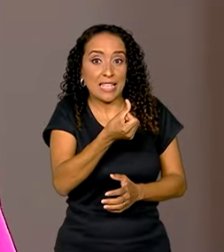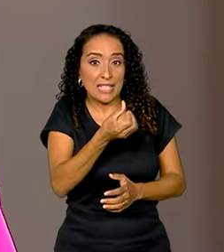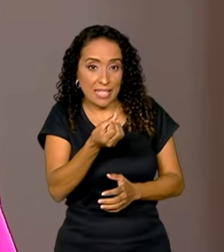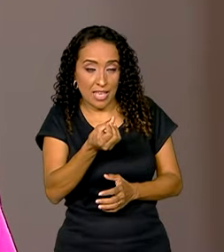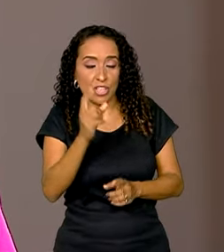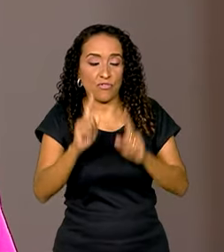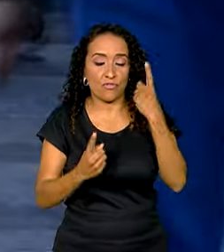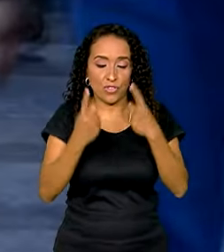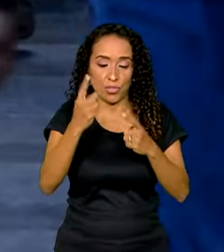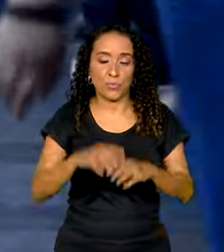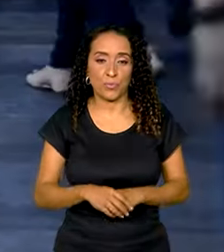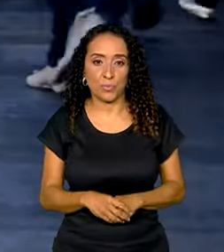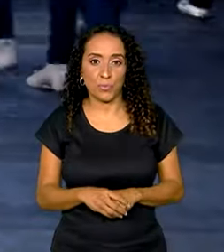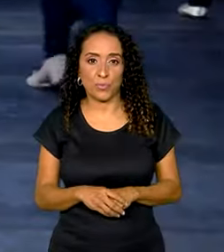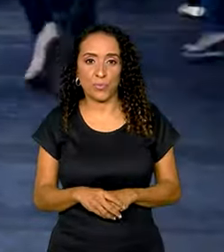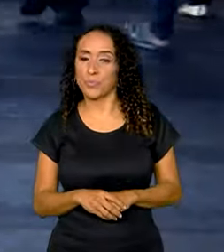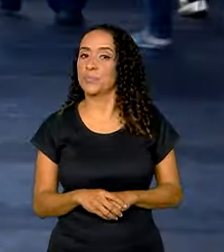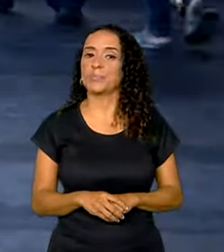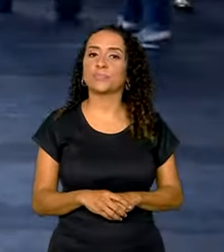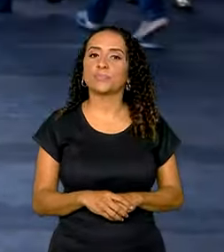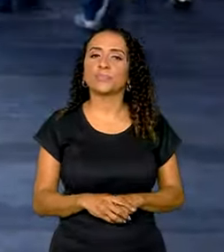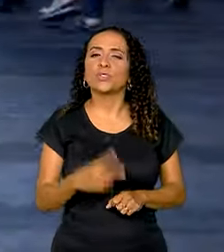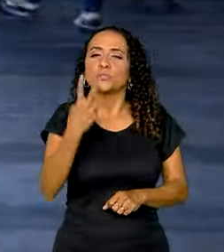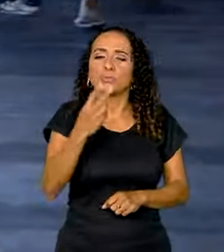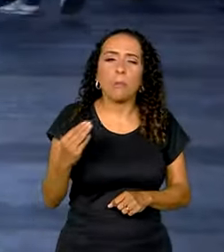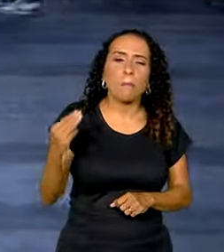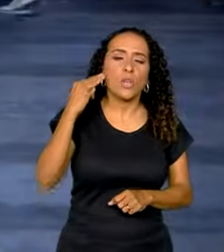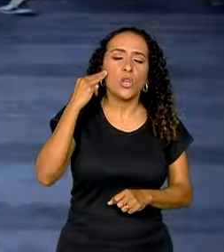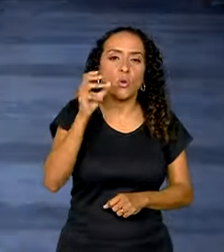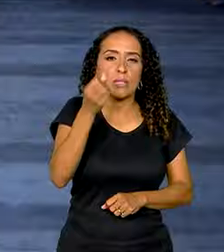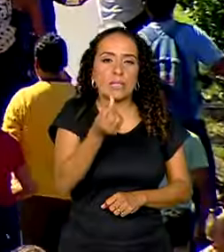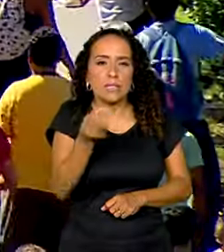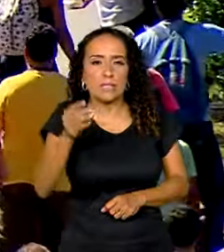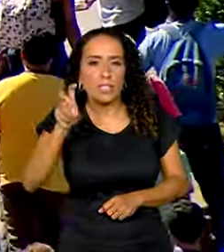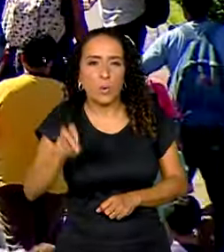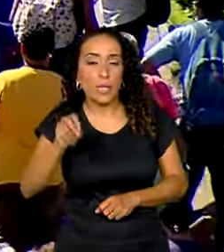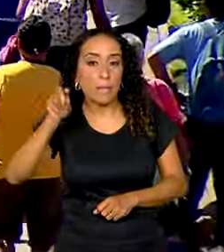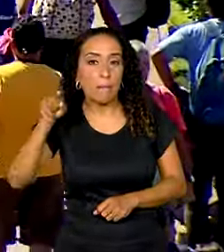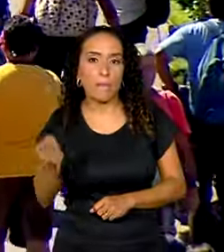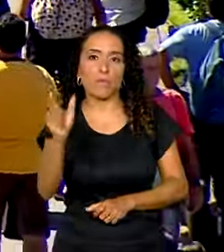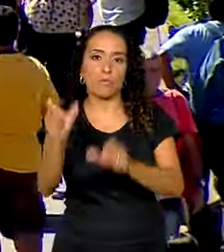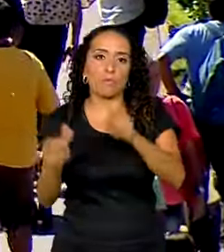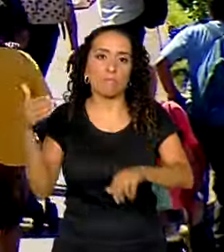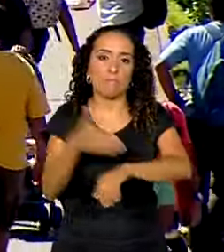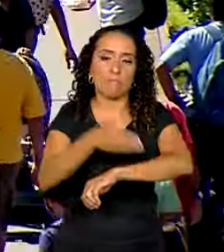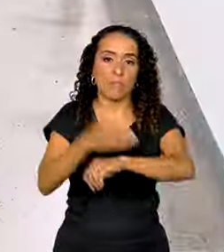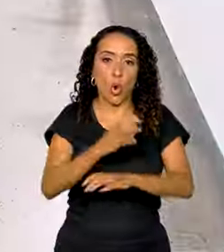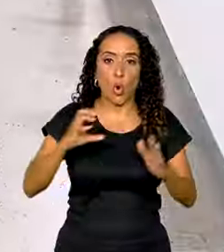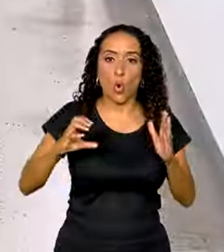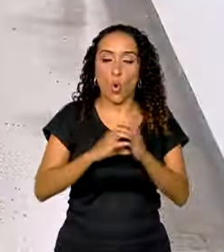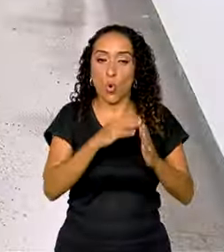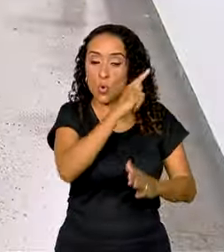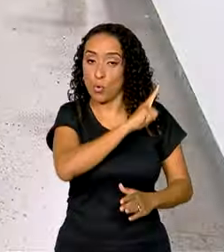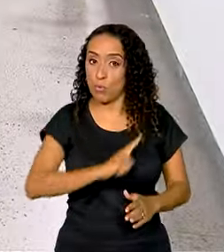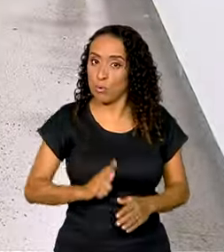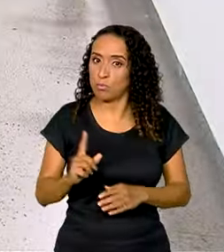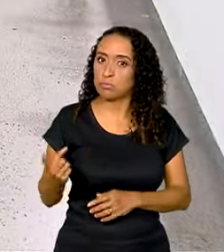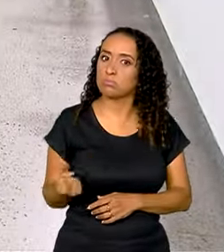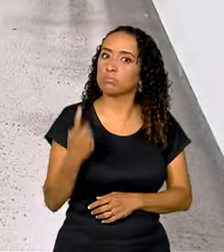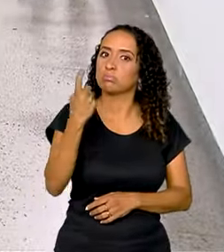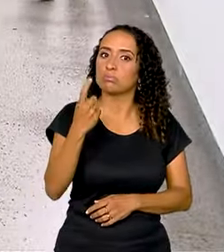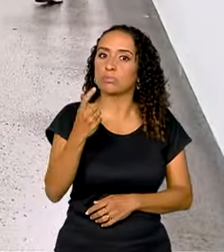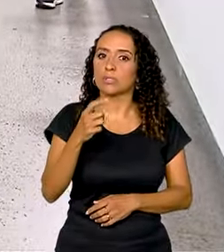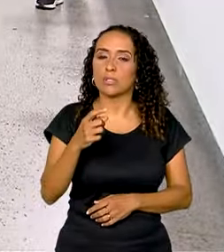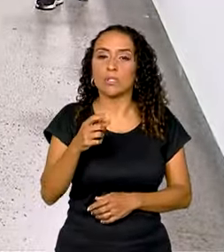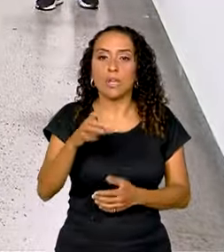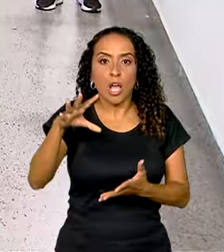de Fevereiro com 2. 650.000 participantes o concurso público Nacional Unificado registrou